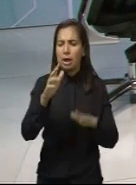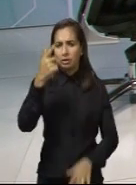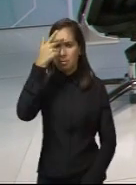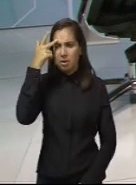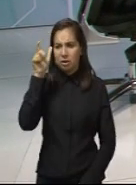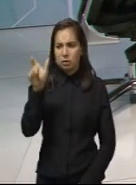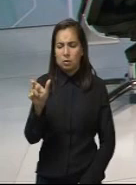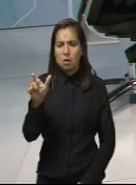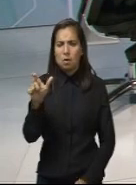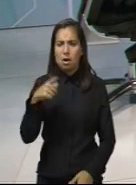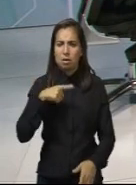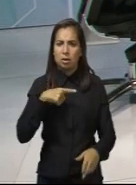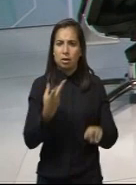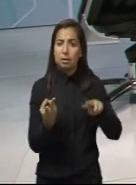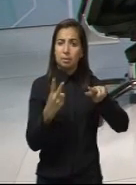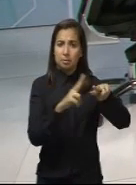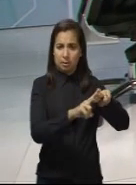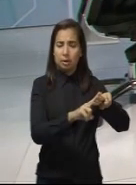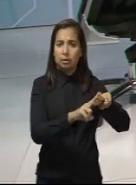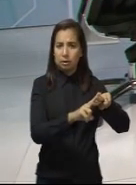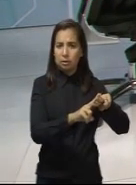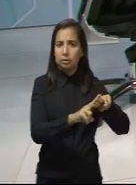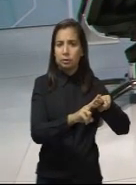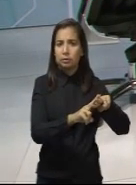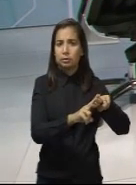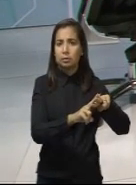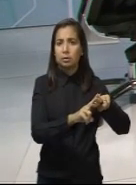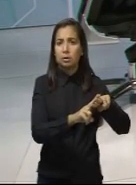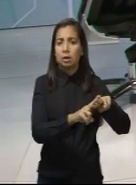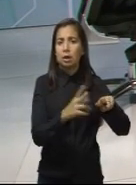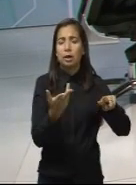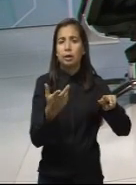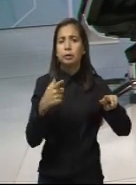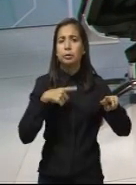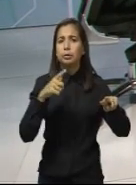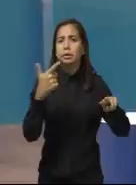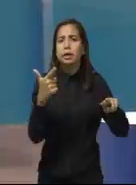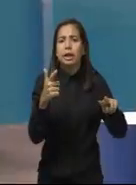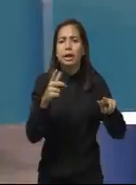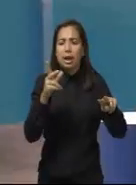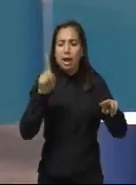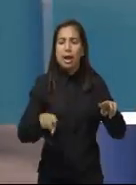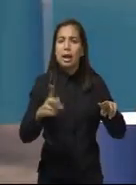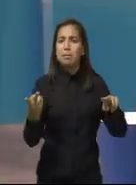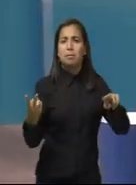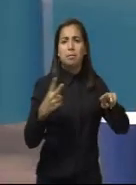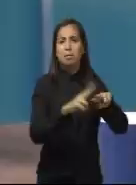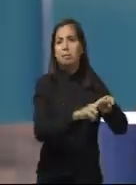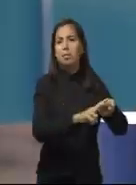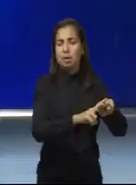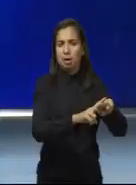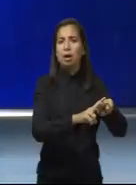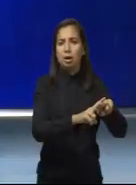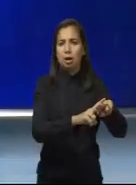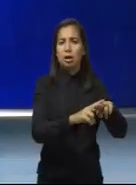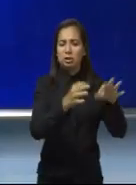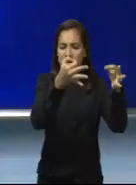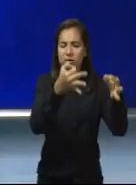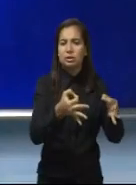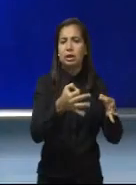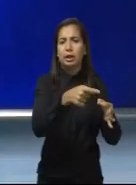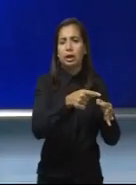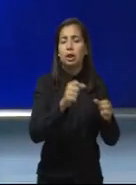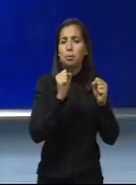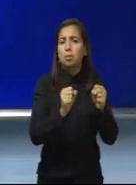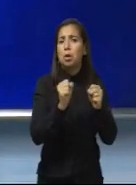preso. Né? Não é nem a preventiva, já é a prisão no cumprimento de uma sentença que pode